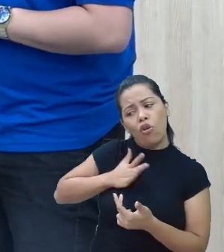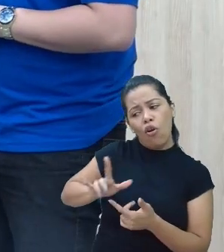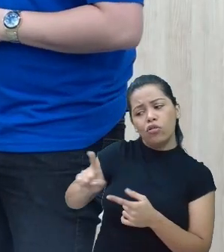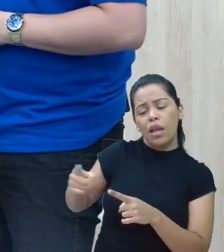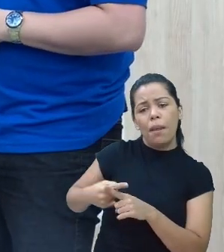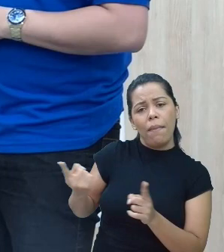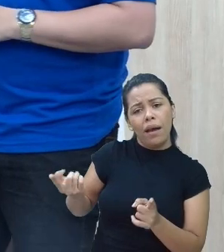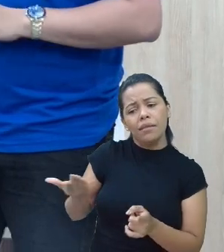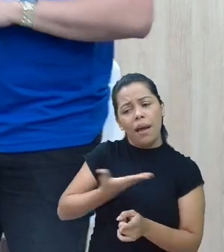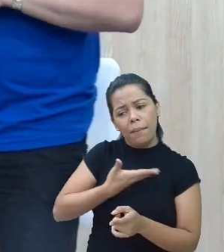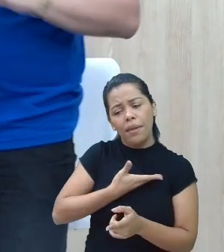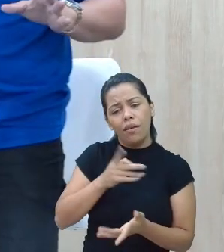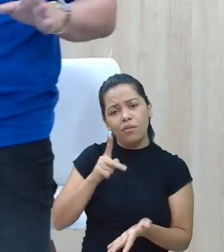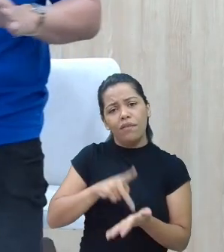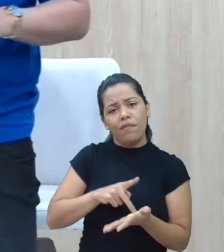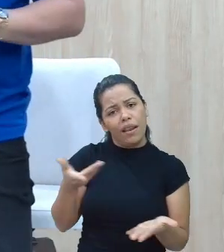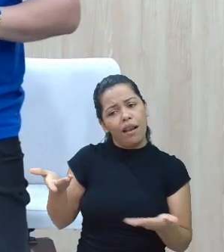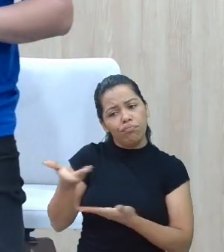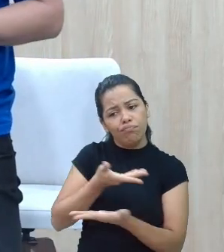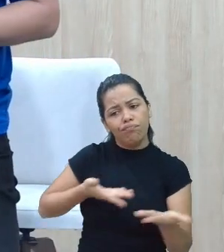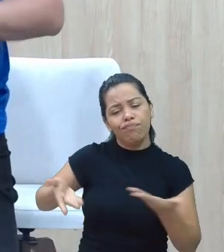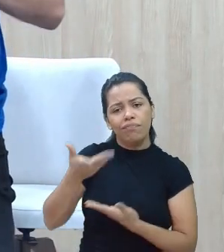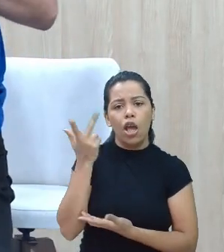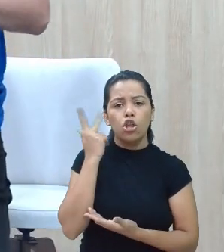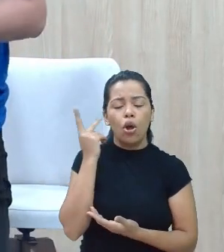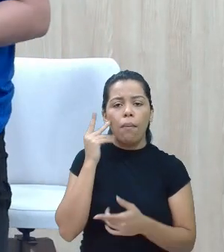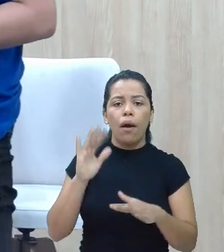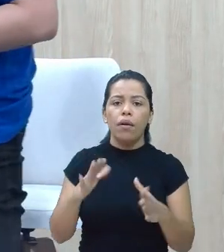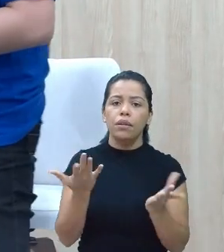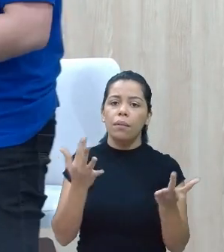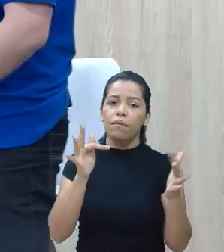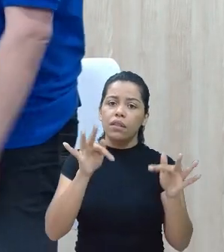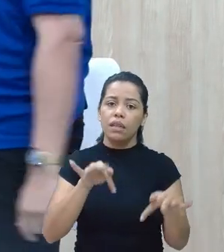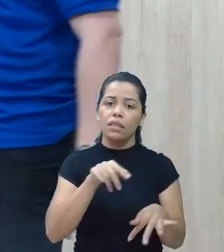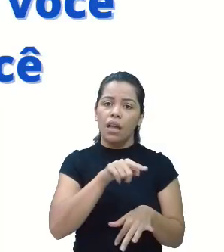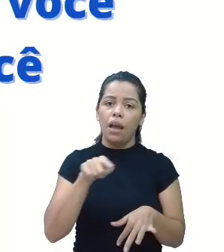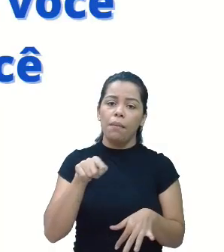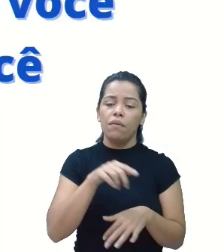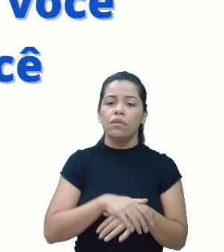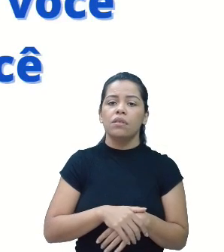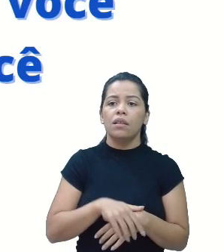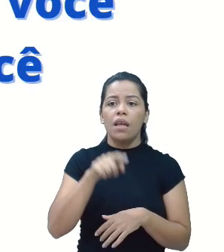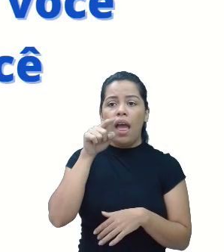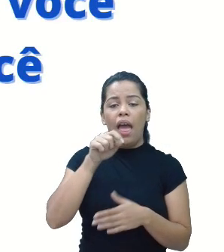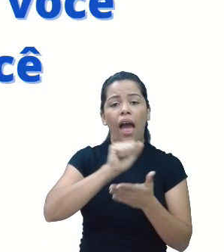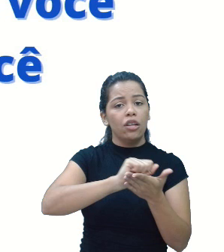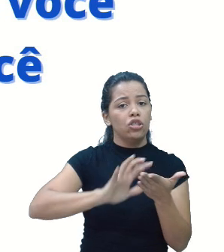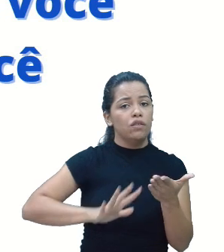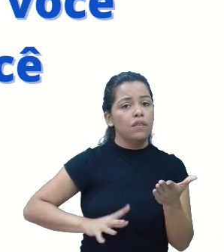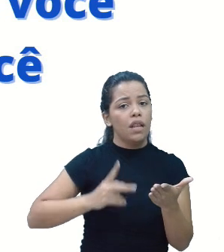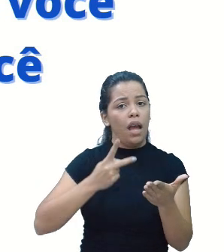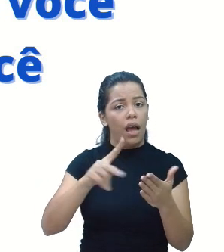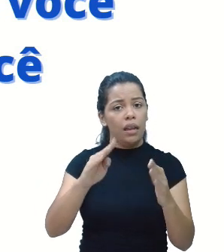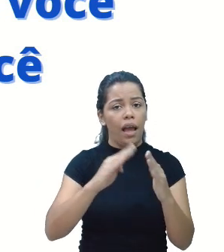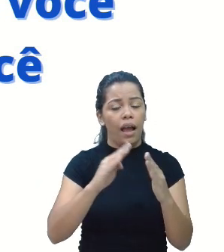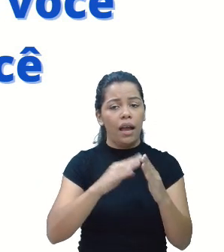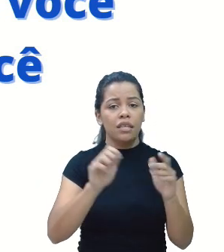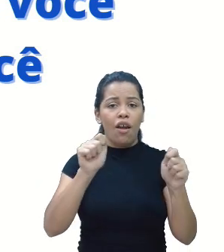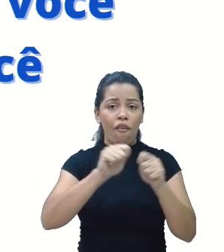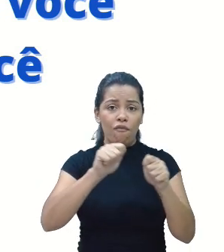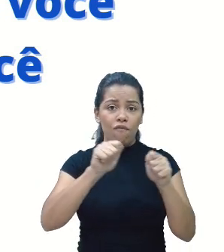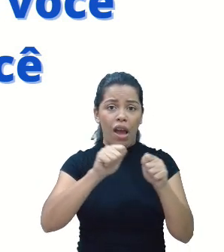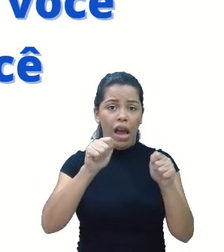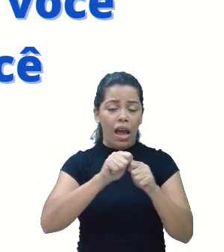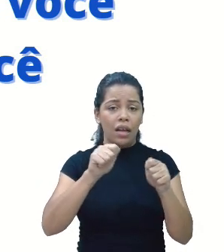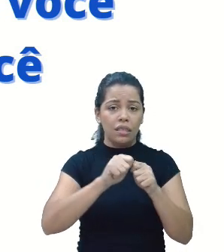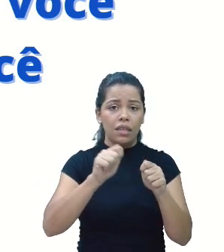certo? Então, para finalizar, eu tenho aqui só para dizer a vocês. Essa é a tarefinha de casa. Faça em inglês uma lista de